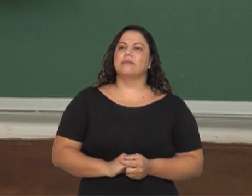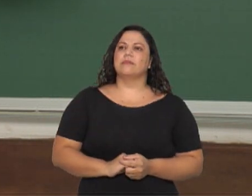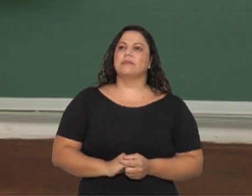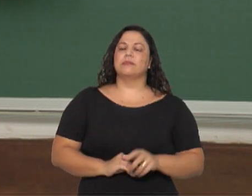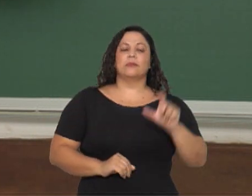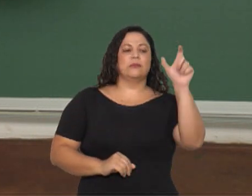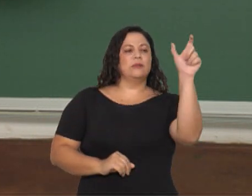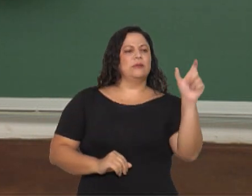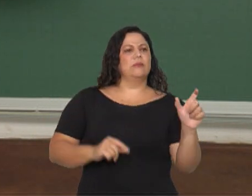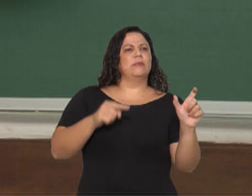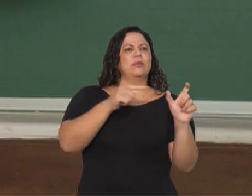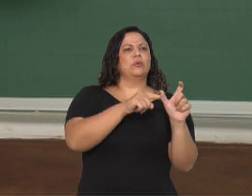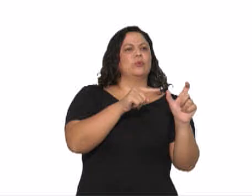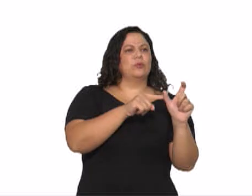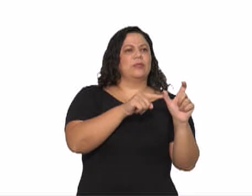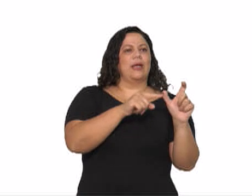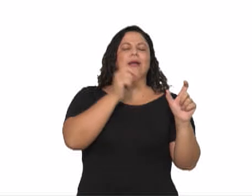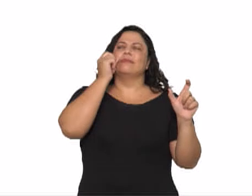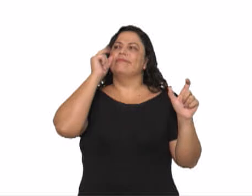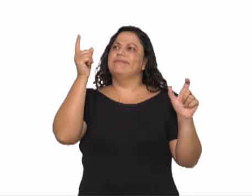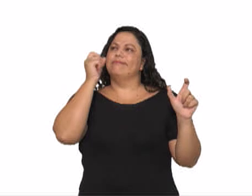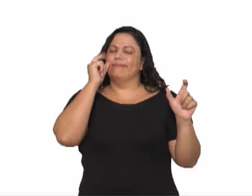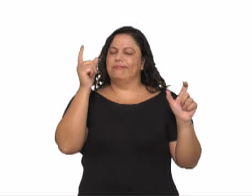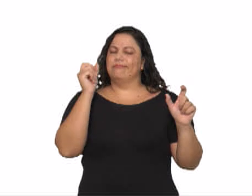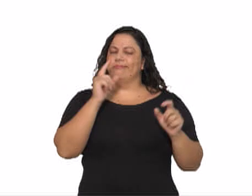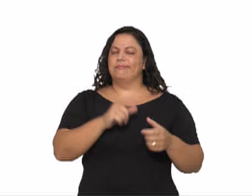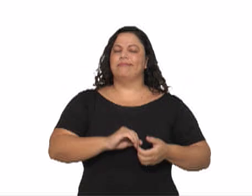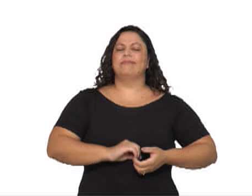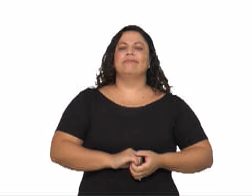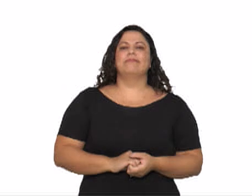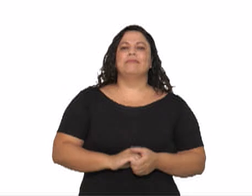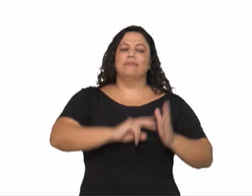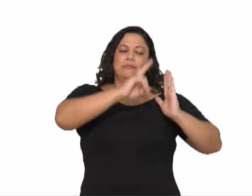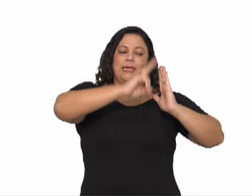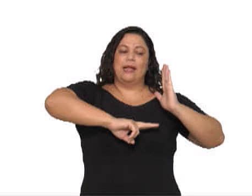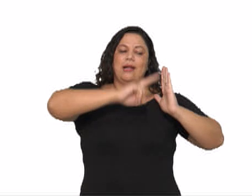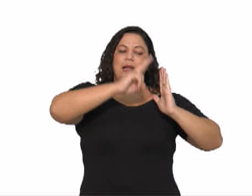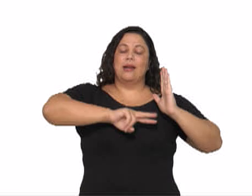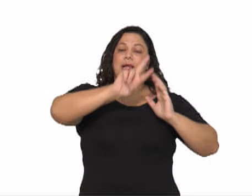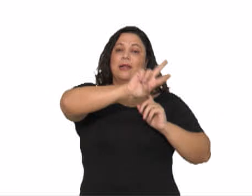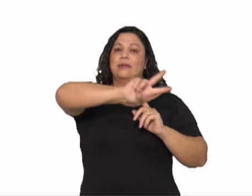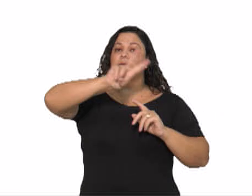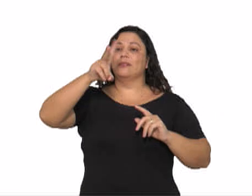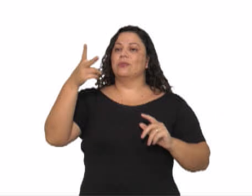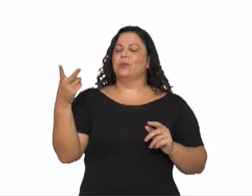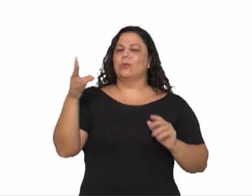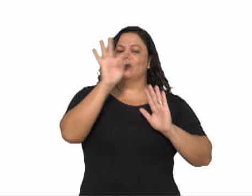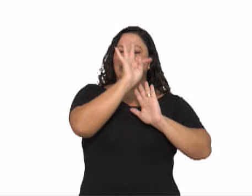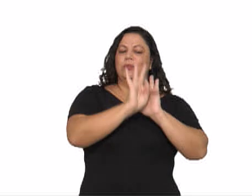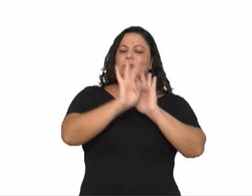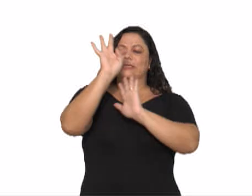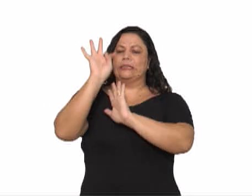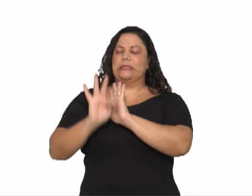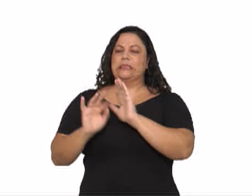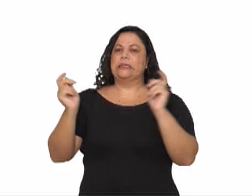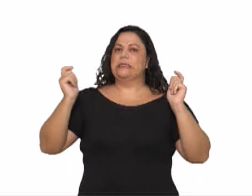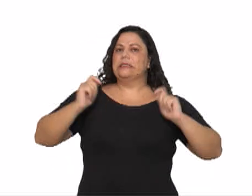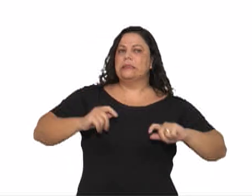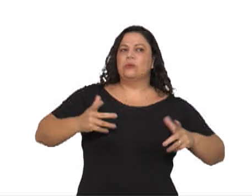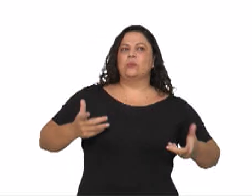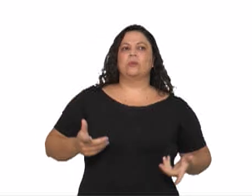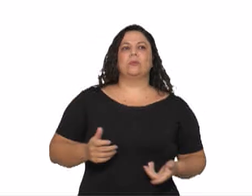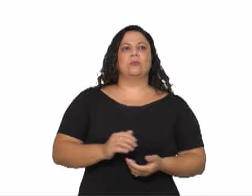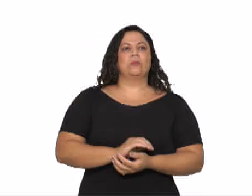personaje Gaturro. ¿Sí? Pensemos aquí. Lee esos dos textos. Se tu pudieras